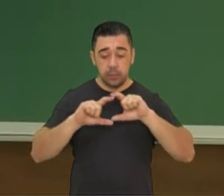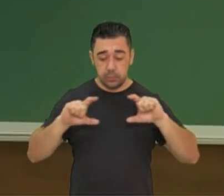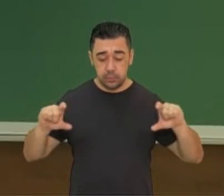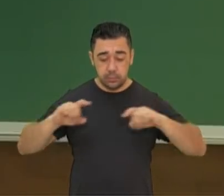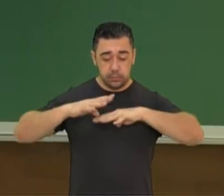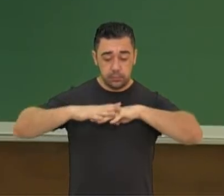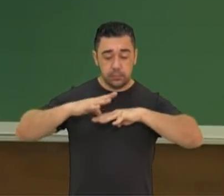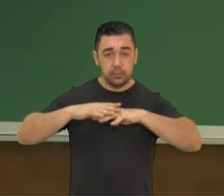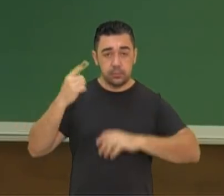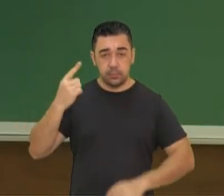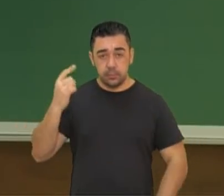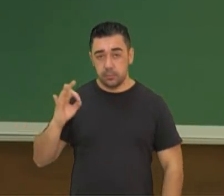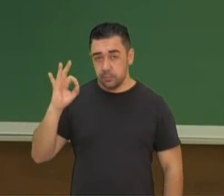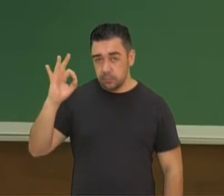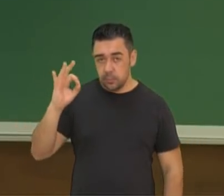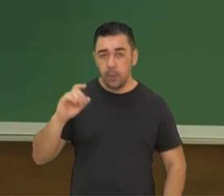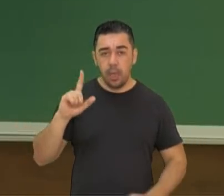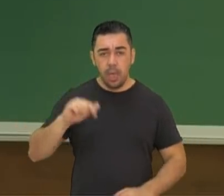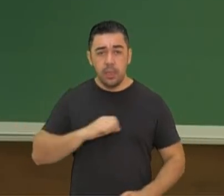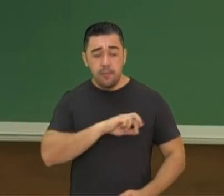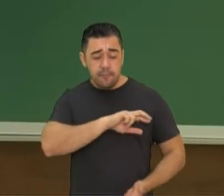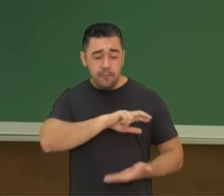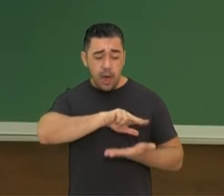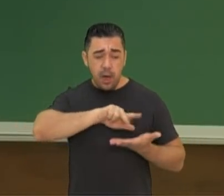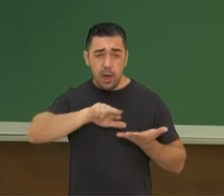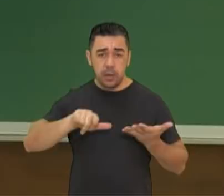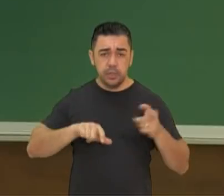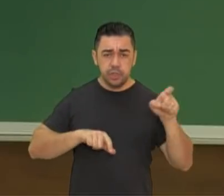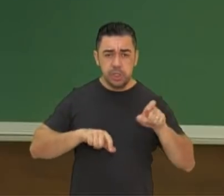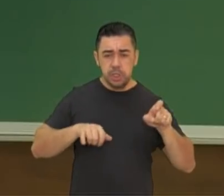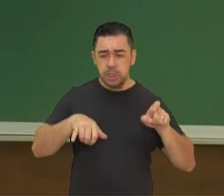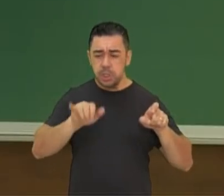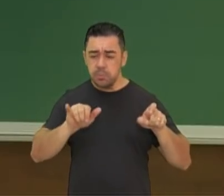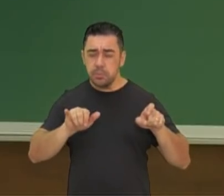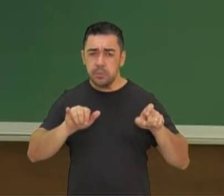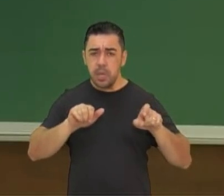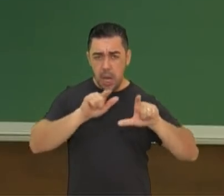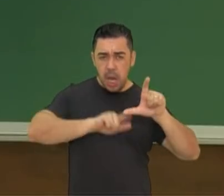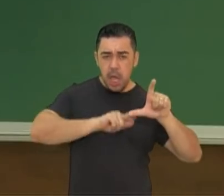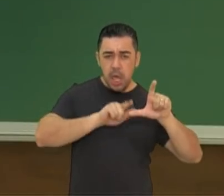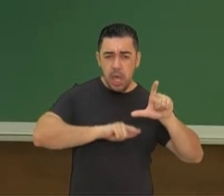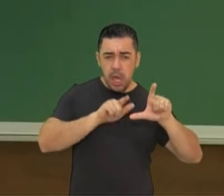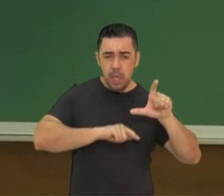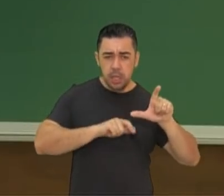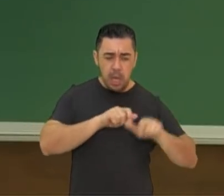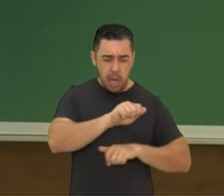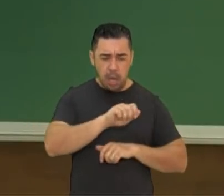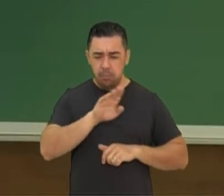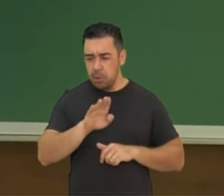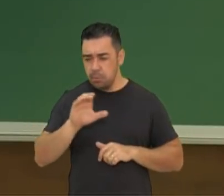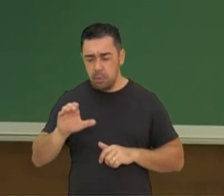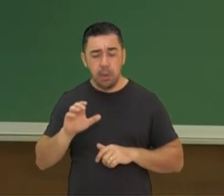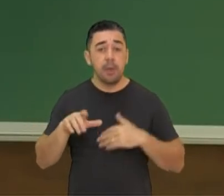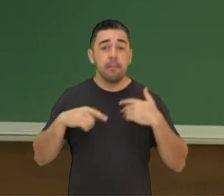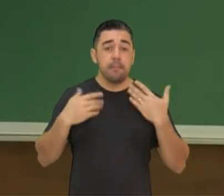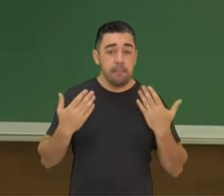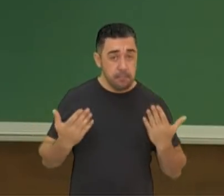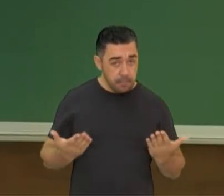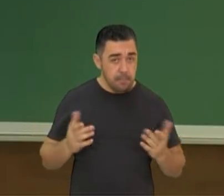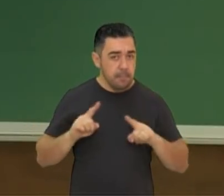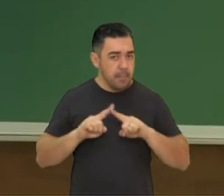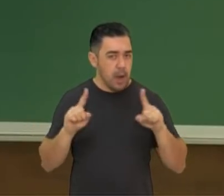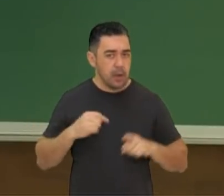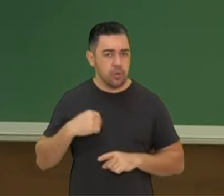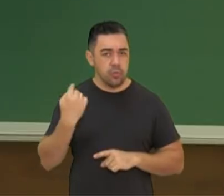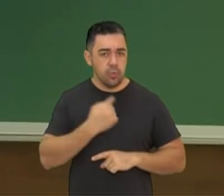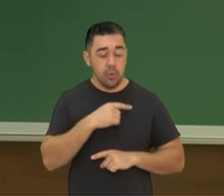primeiro grau. É uma equação que tem várias incógnitas, várias letras, várias variáveis. Mas a gente resolve a partir de uma. A gente escolhe